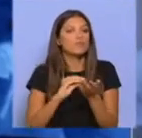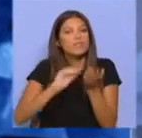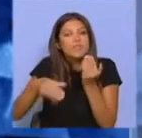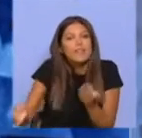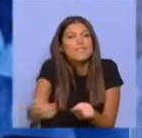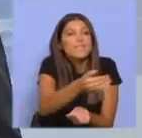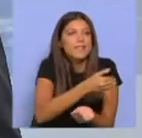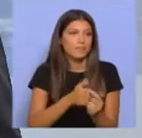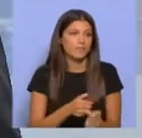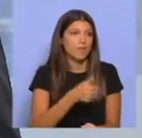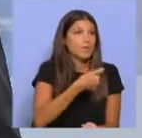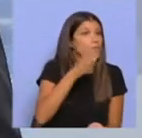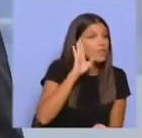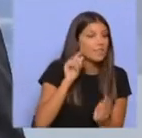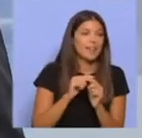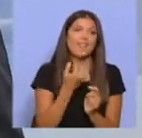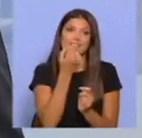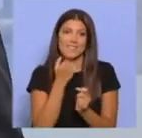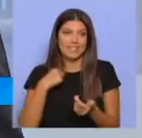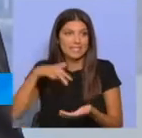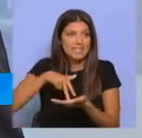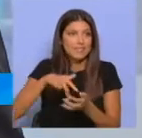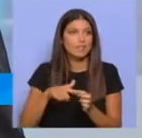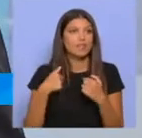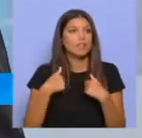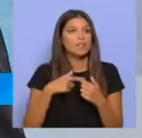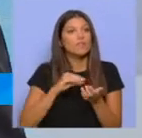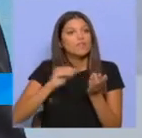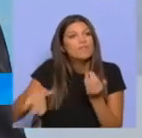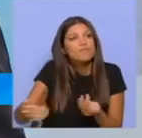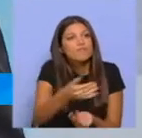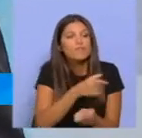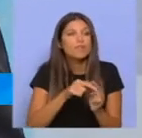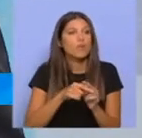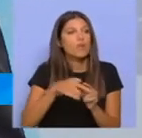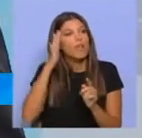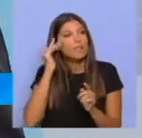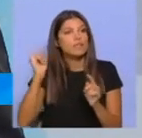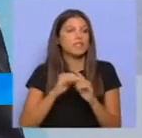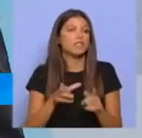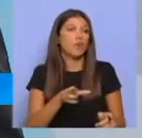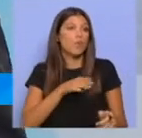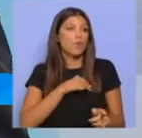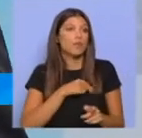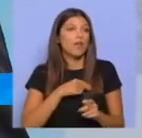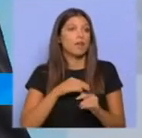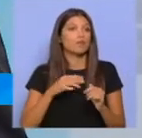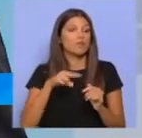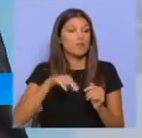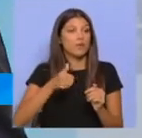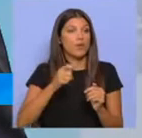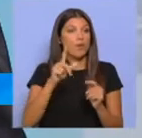Muito boa tarde, é um gosto aqui estar. Esta petição nasce de uma iniciativa do Prémio Nobel da Paz, Muhammad Yunus, o fundador